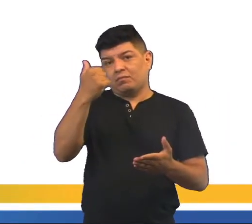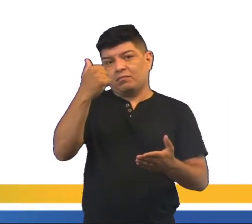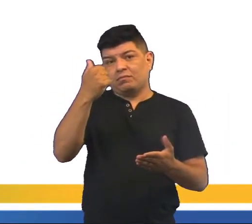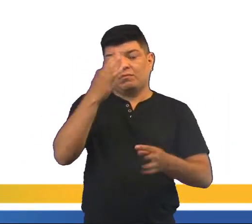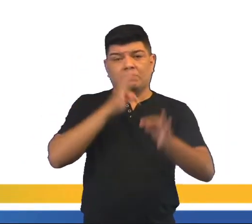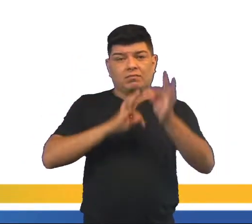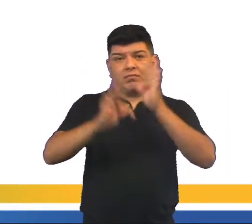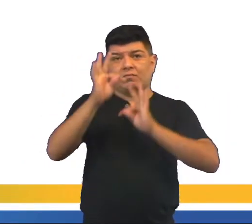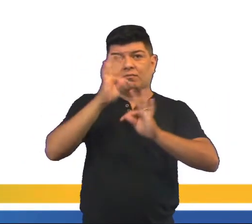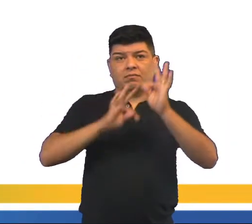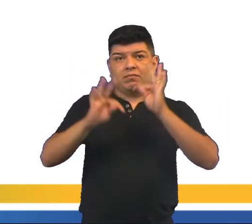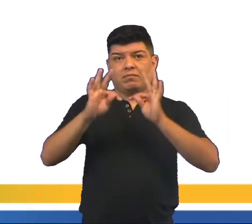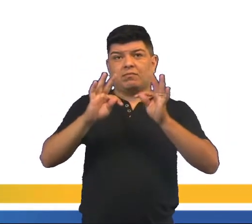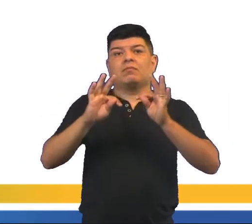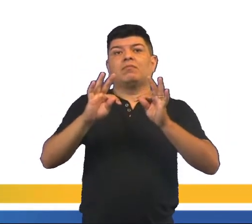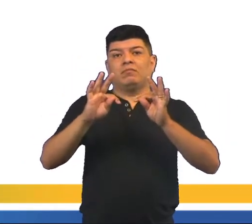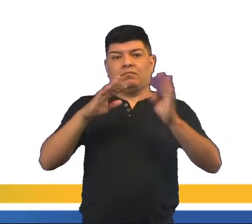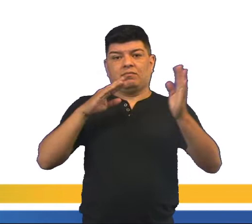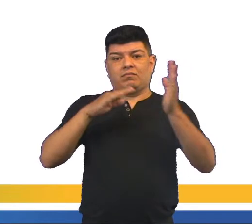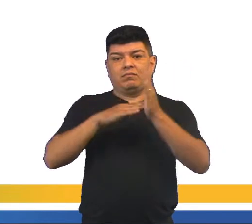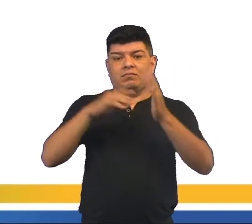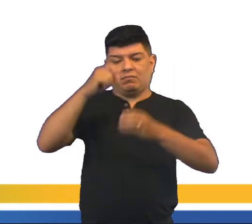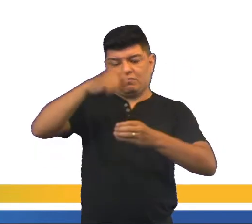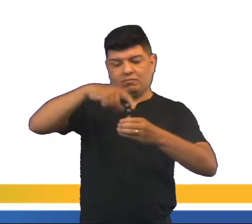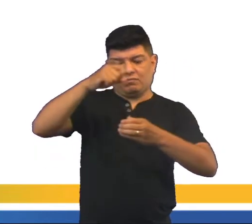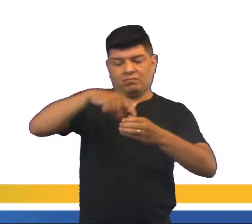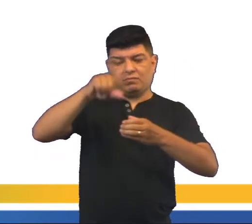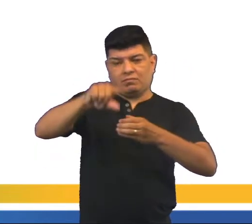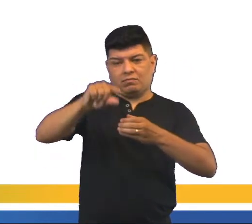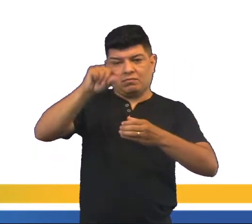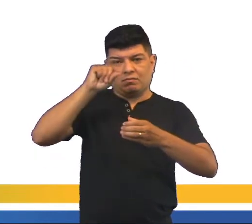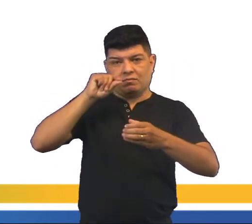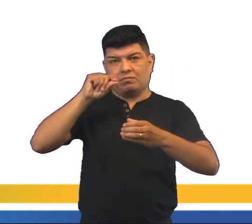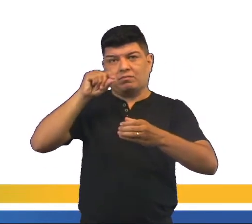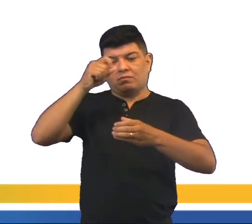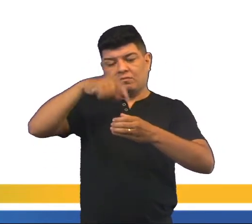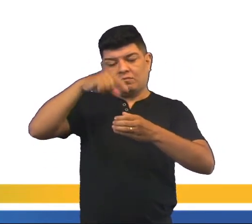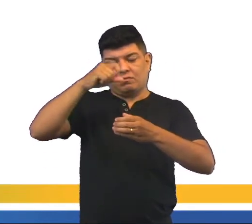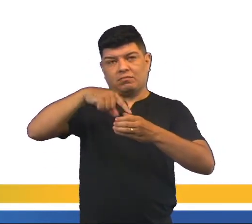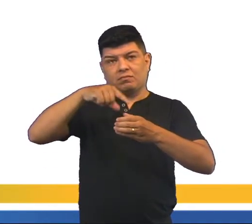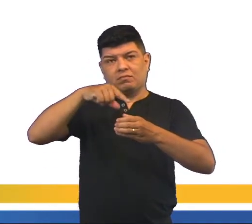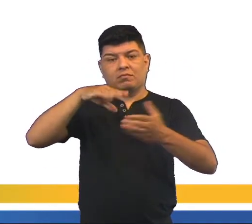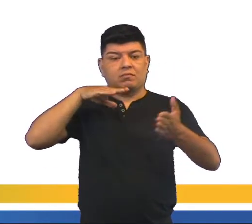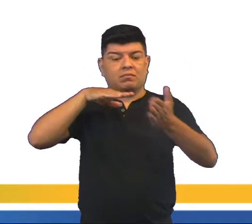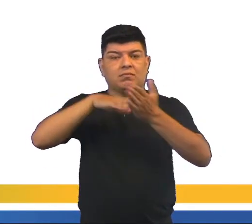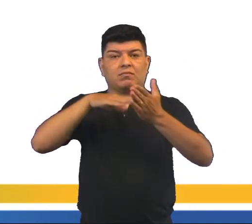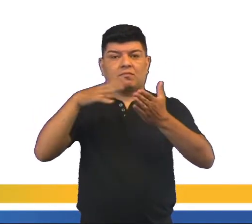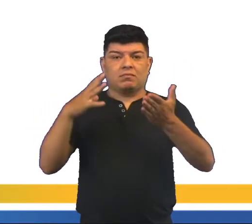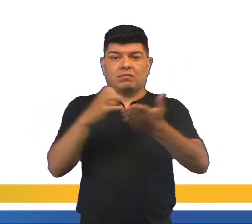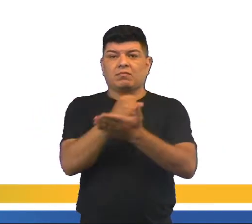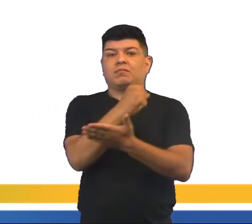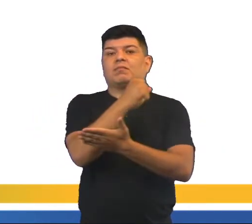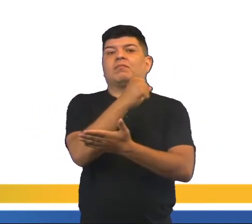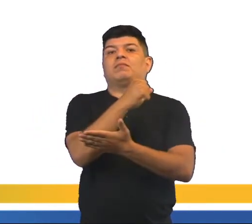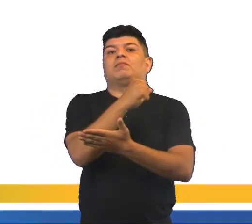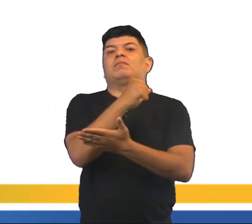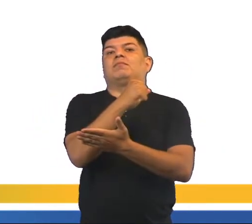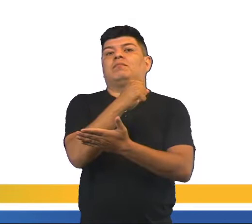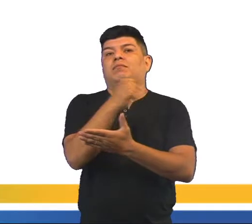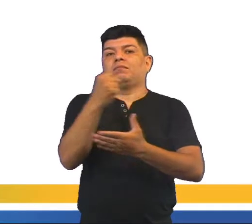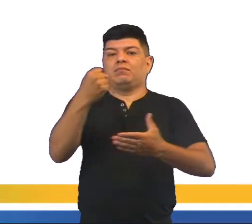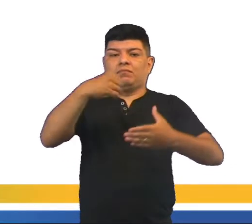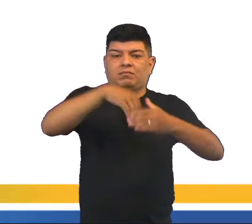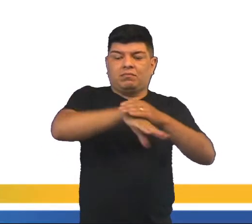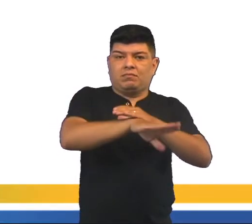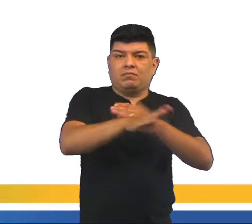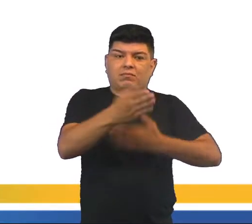uma tecnologia de massa no campo que vai desde as sementes selecionadas para o plantio, a colheita, a